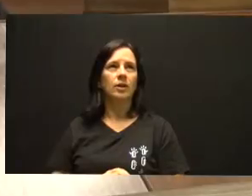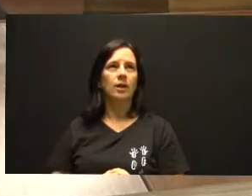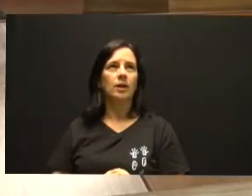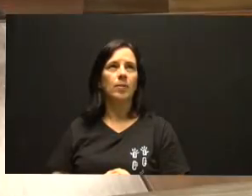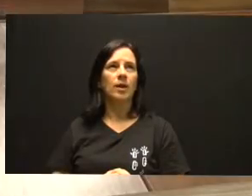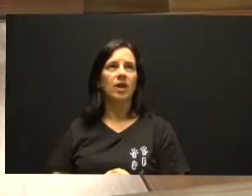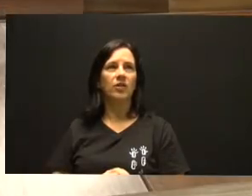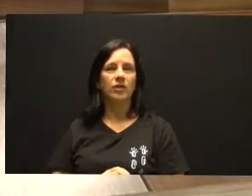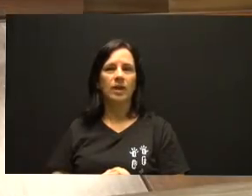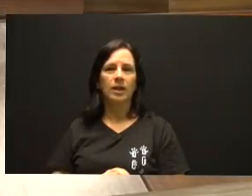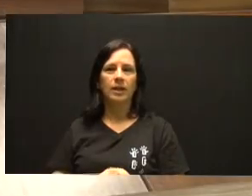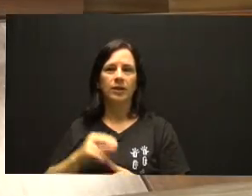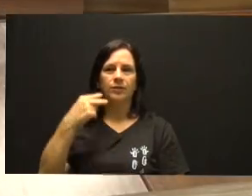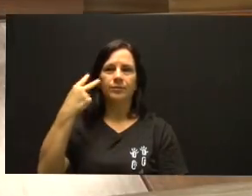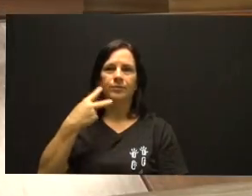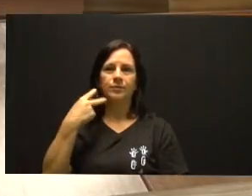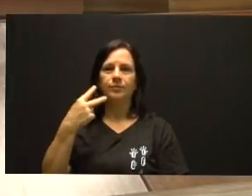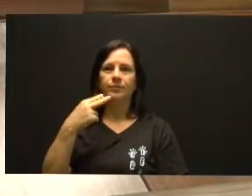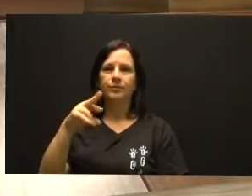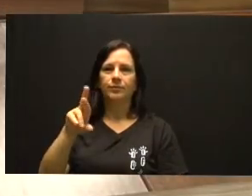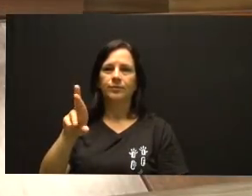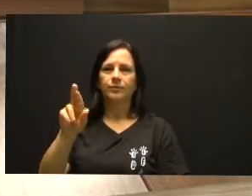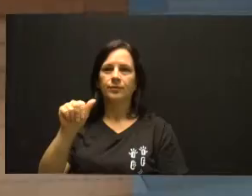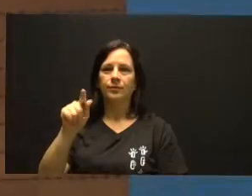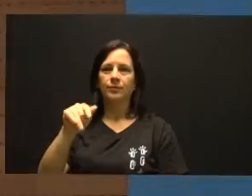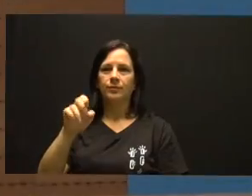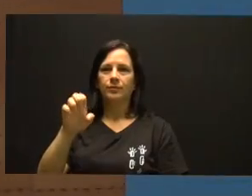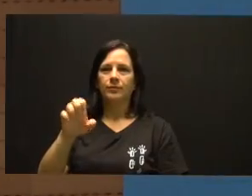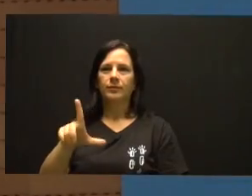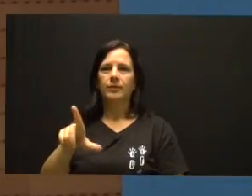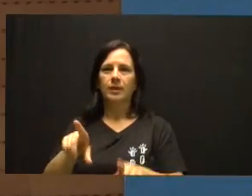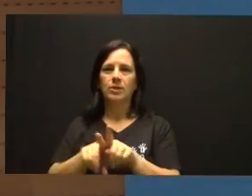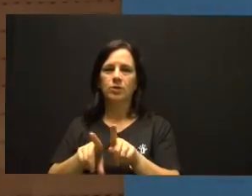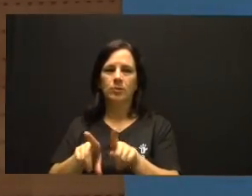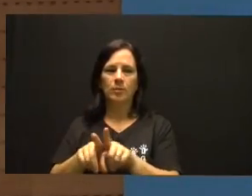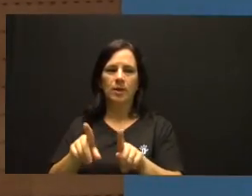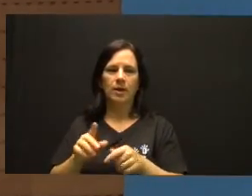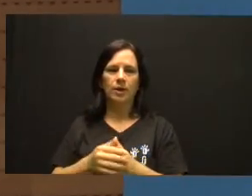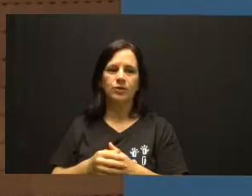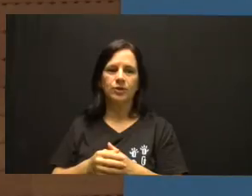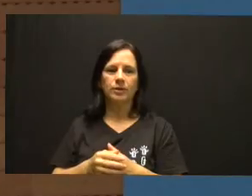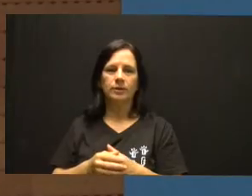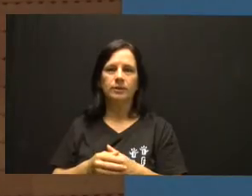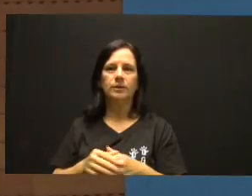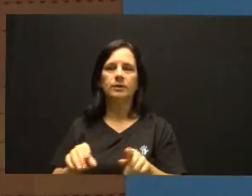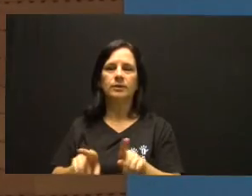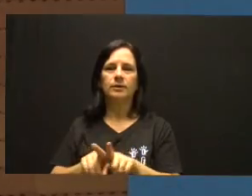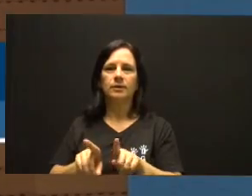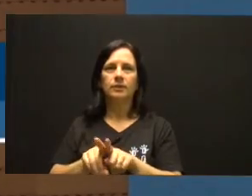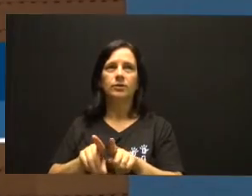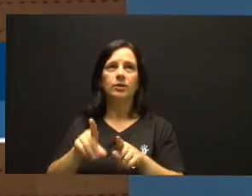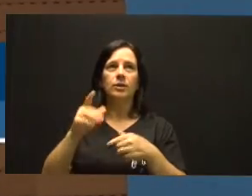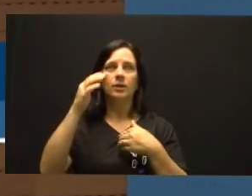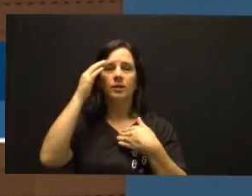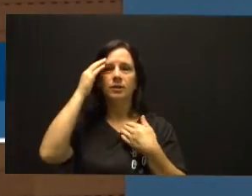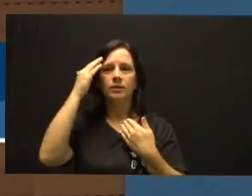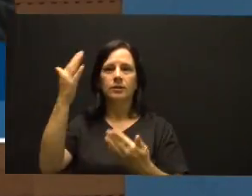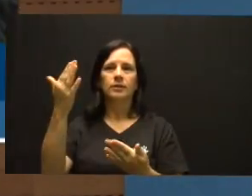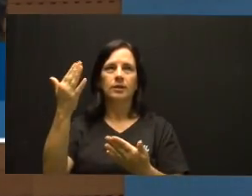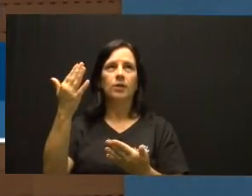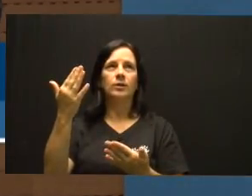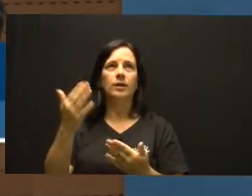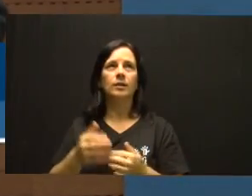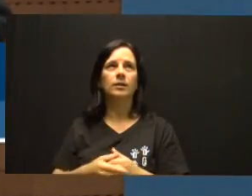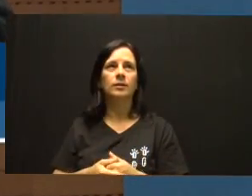Com a palavra, vereador Rafael Tucla, em discussão. Senhor presidente, nobres pares, primeiramente quero agradecer a oportunidade,